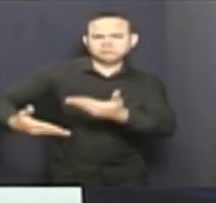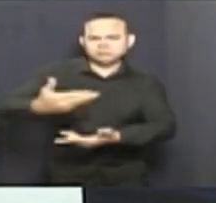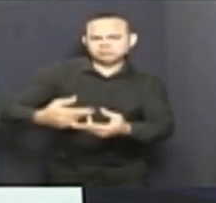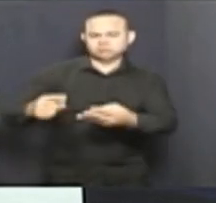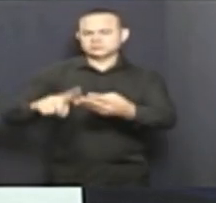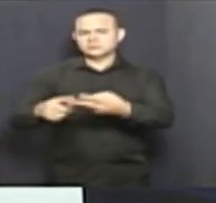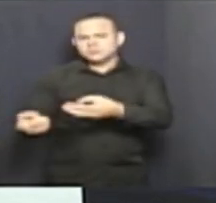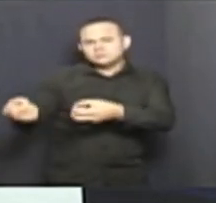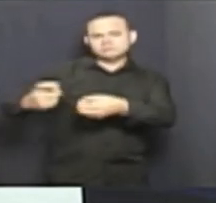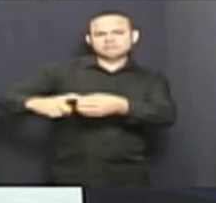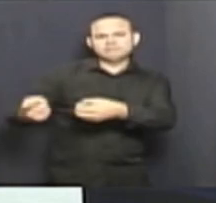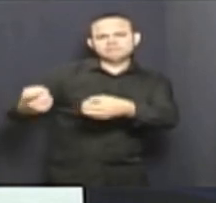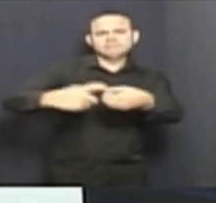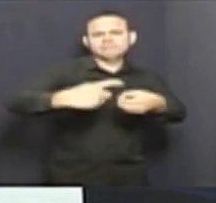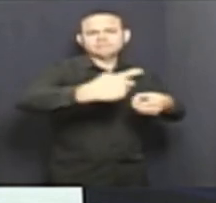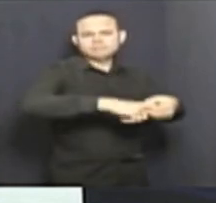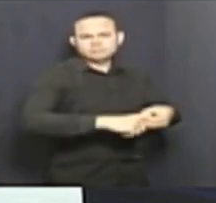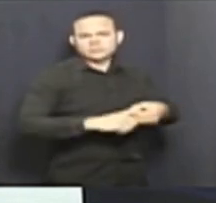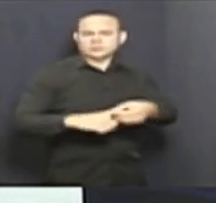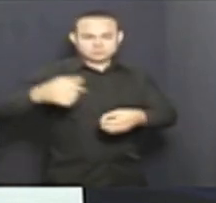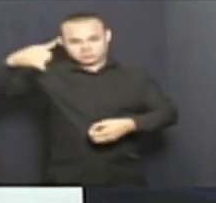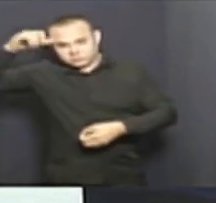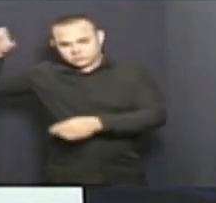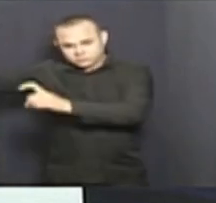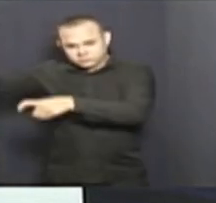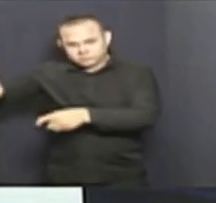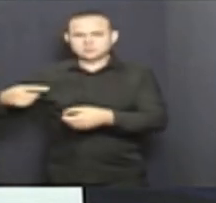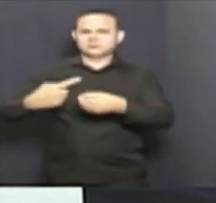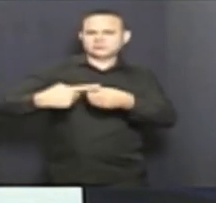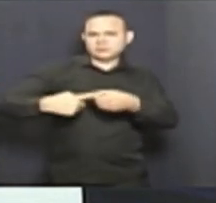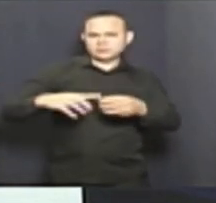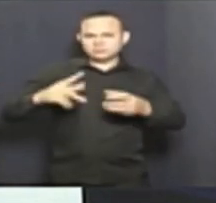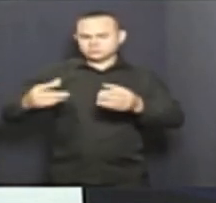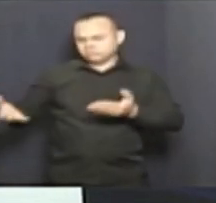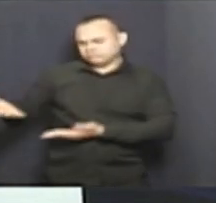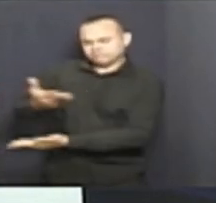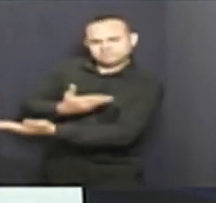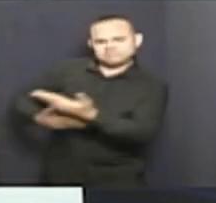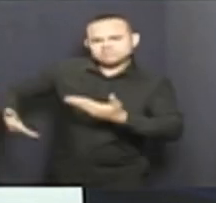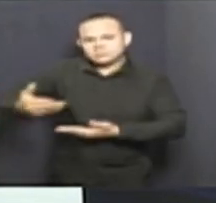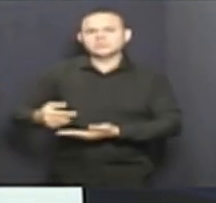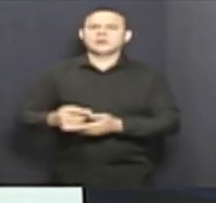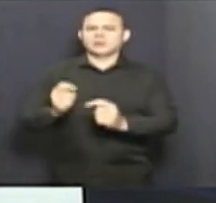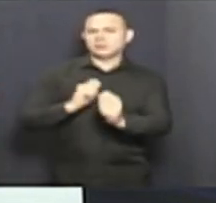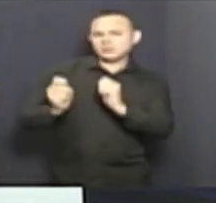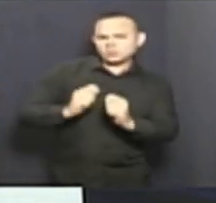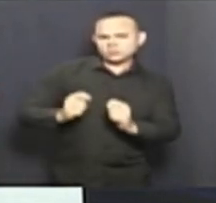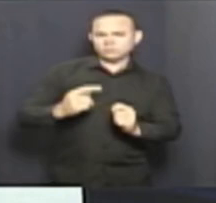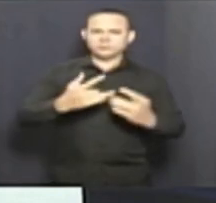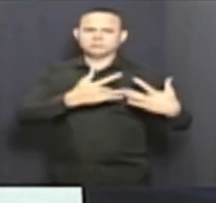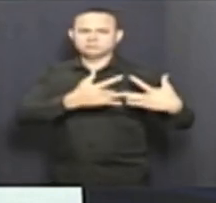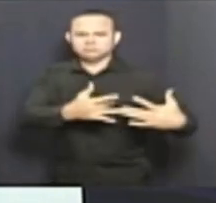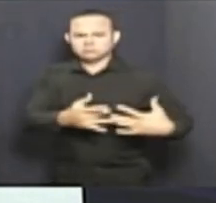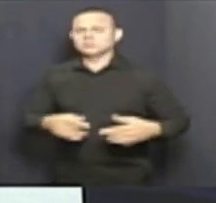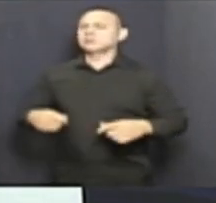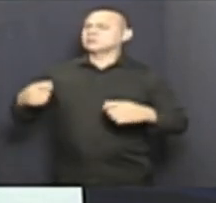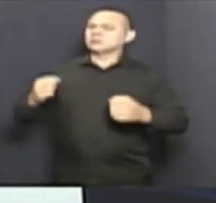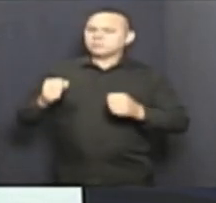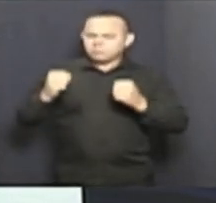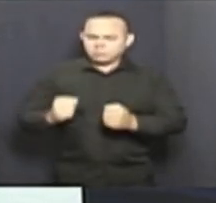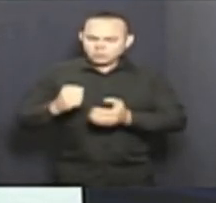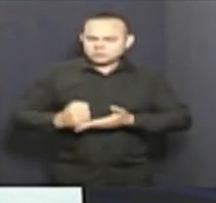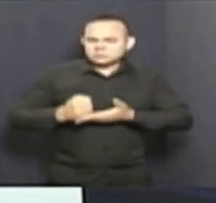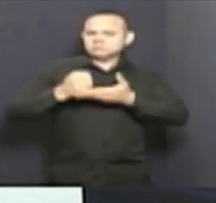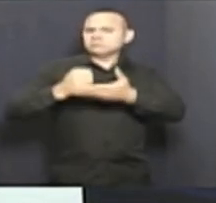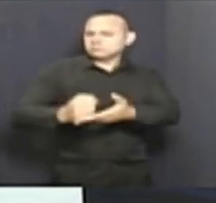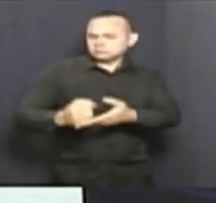é dada do campo e da cidade da economia solidária onde a gente possa gerar emprego onde a gente possa investir nas nas águas dos